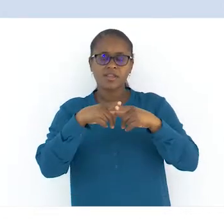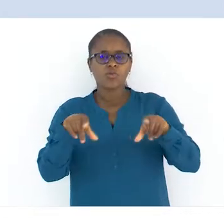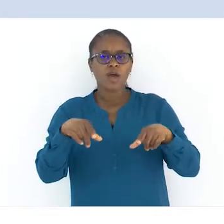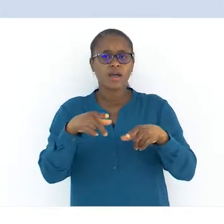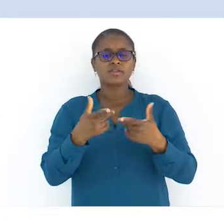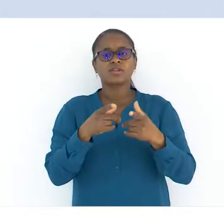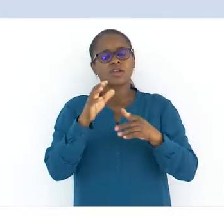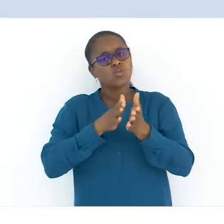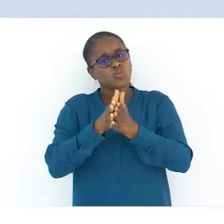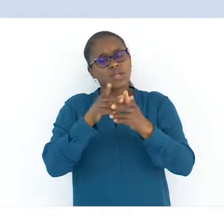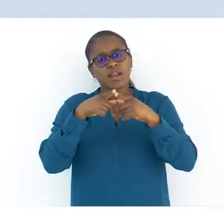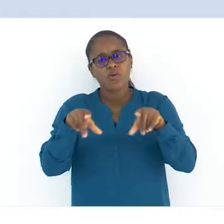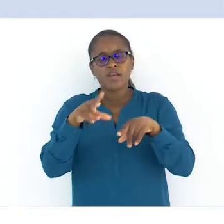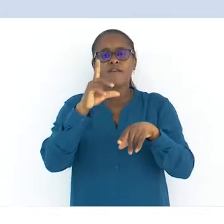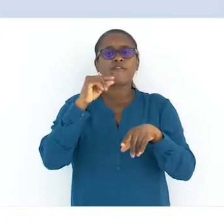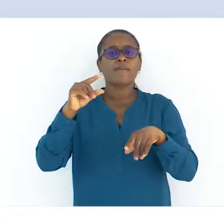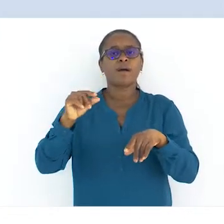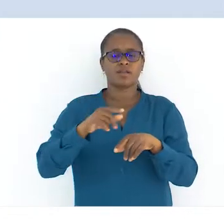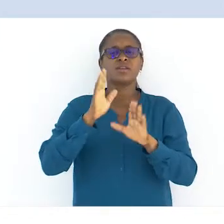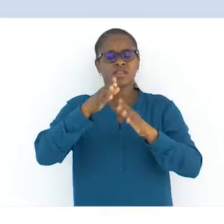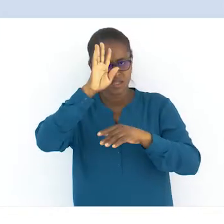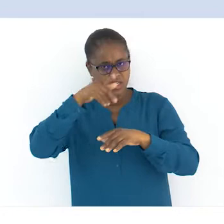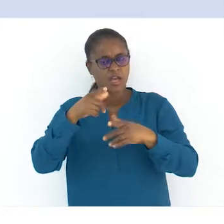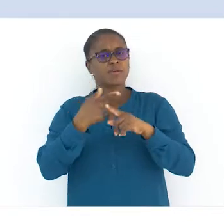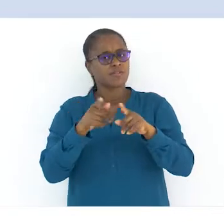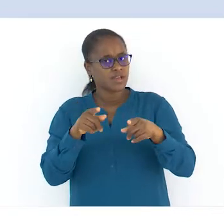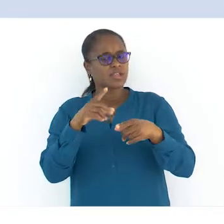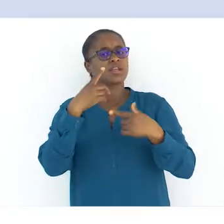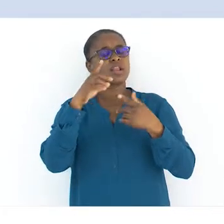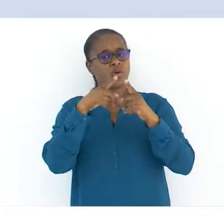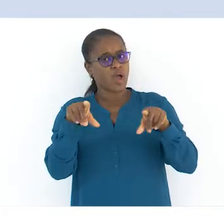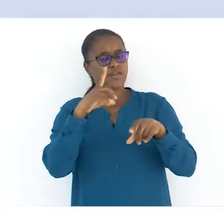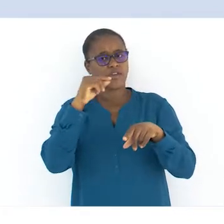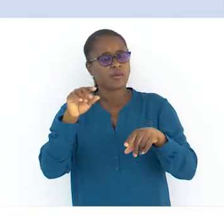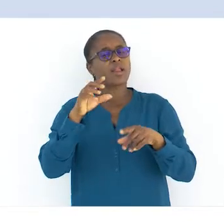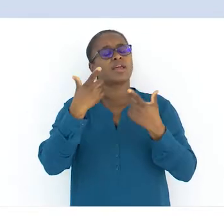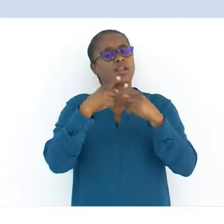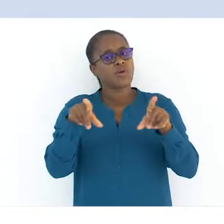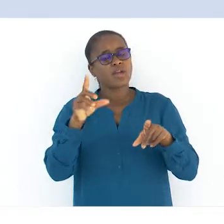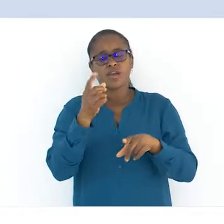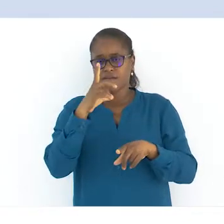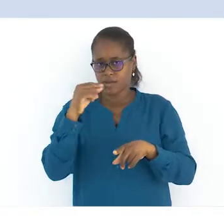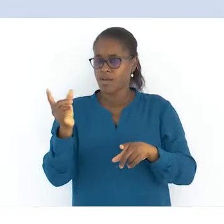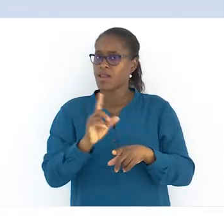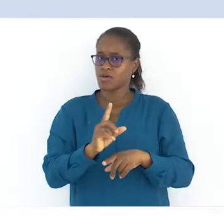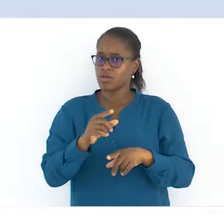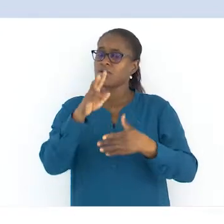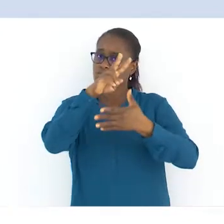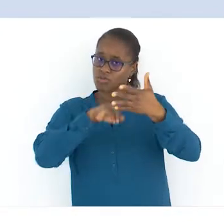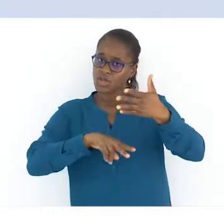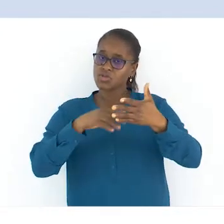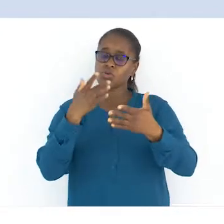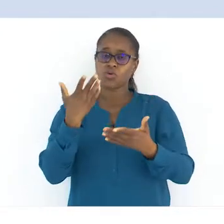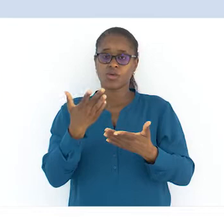linguagem verbal. Já sabem a diferença entre linguagem verbal e não verbal. Enquanto que no texto dramático nós temos o uso de